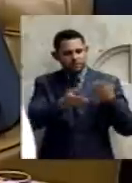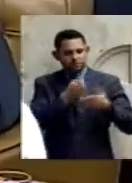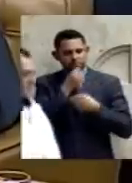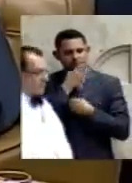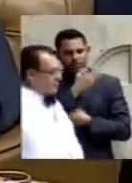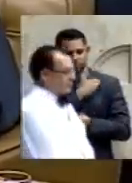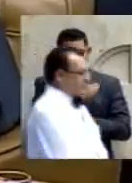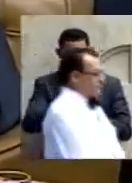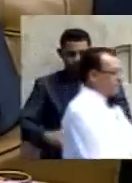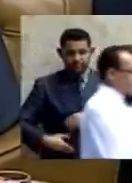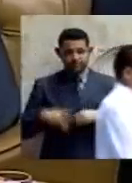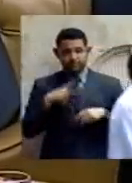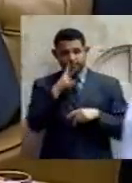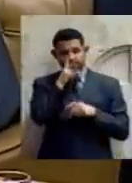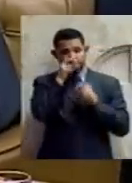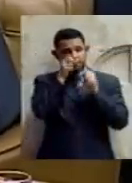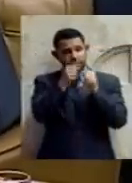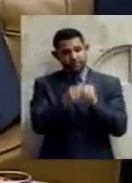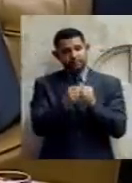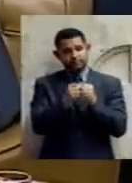poder. Conrad Hess, desde